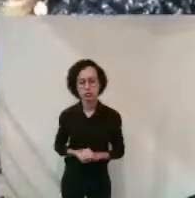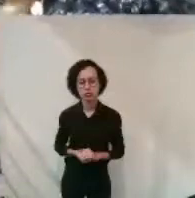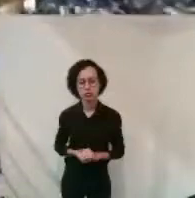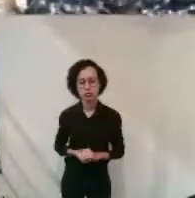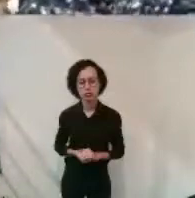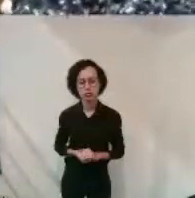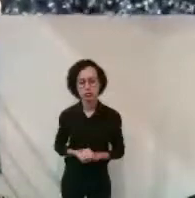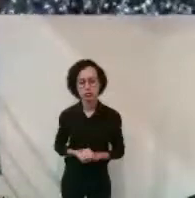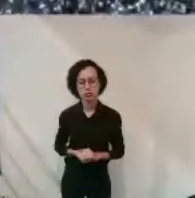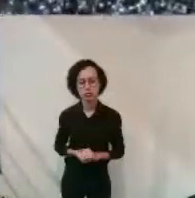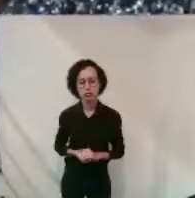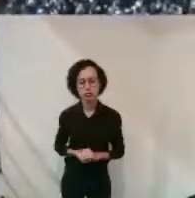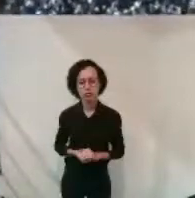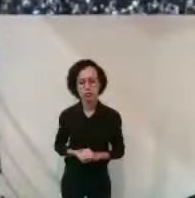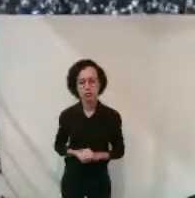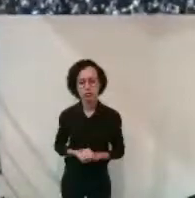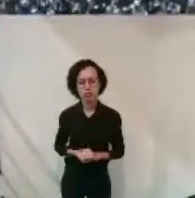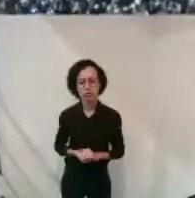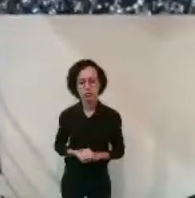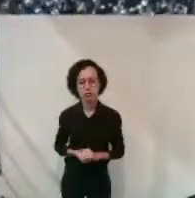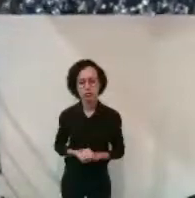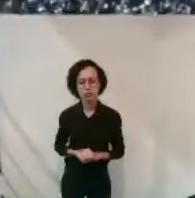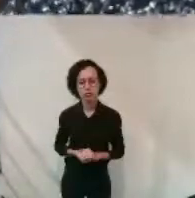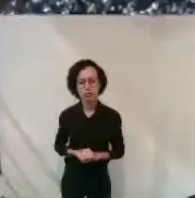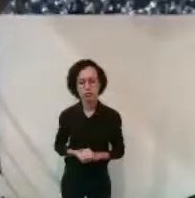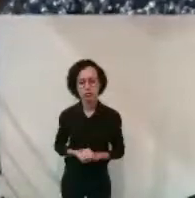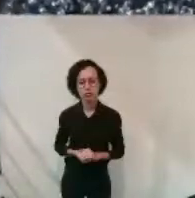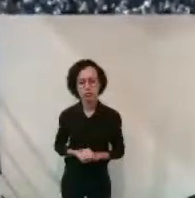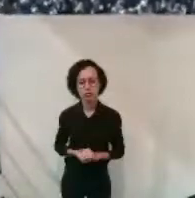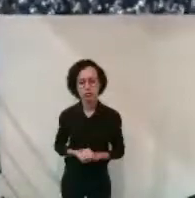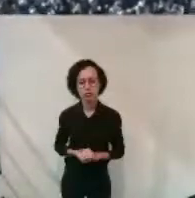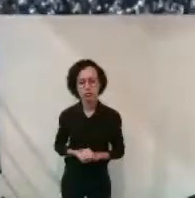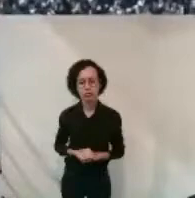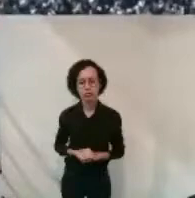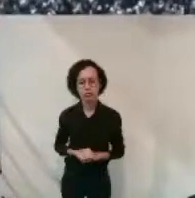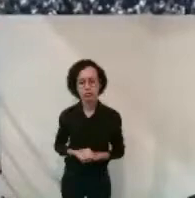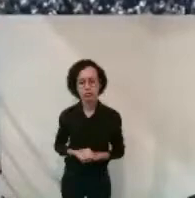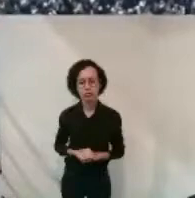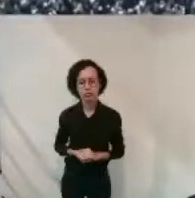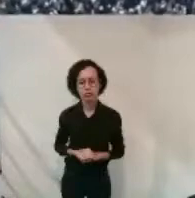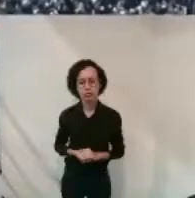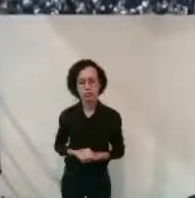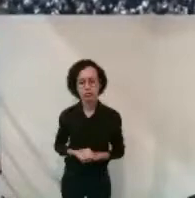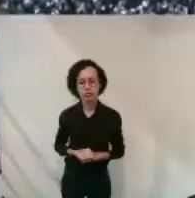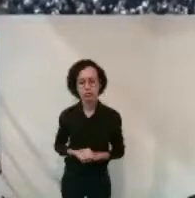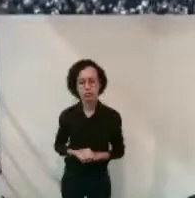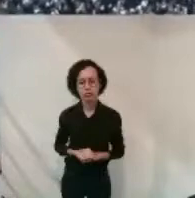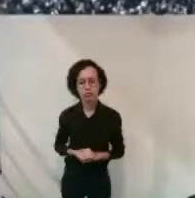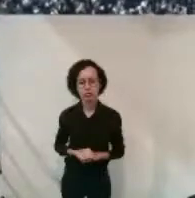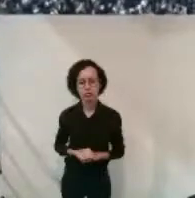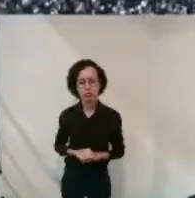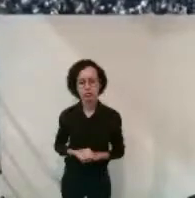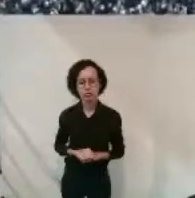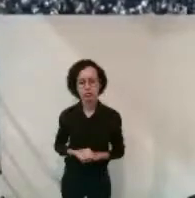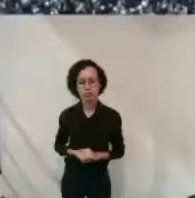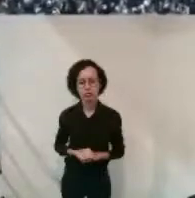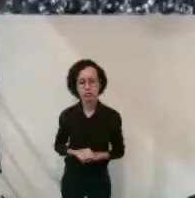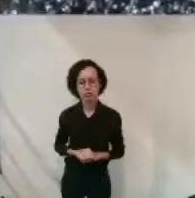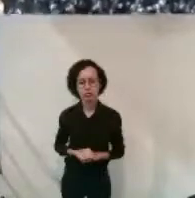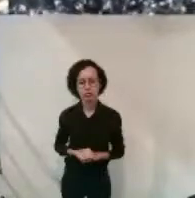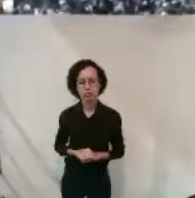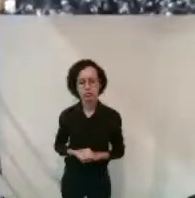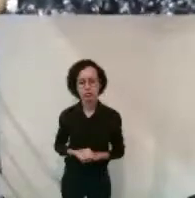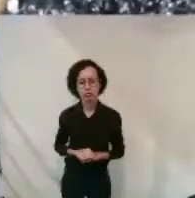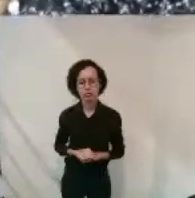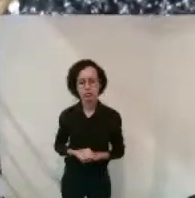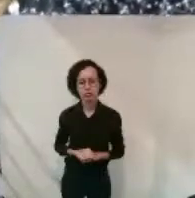meio da internet, nas pessoas do excelentíssimo senhor Procurador-Geral de Justiça de Pernambuco, doutor Paulo Oliveira, do nosso conselheiro do